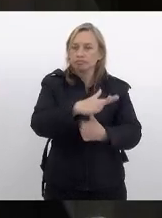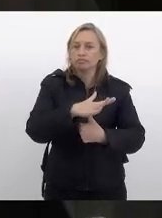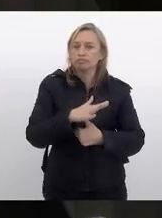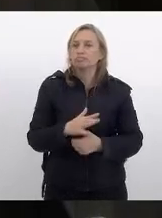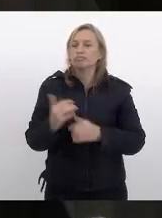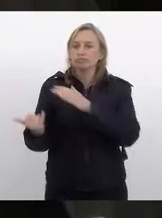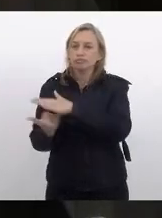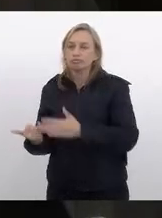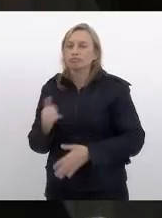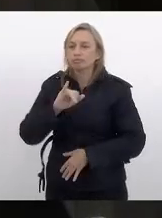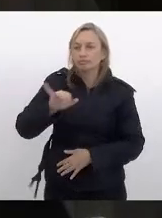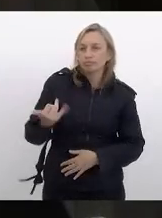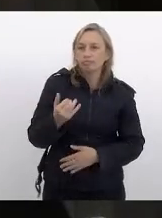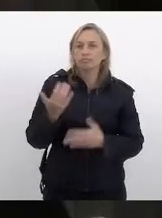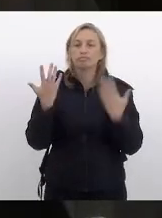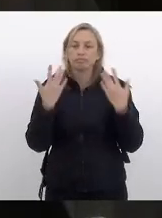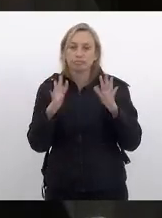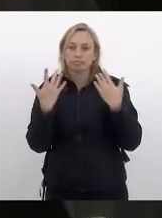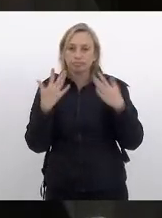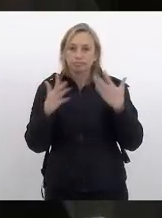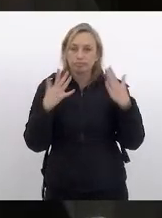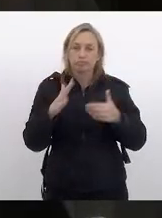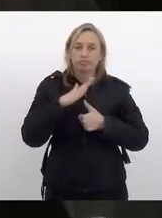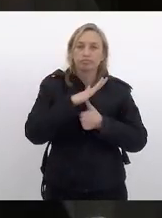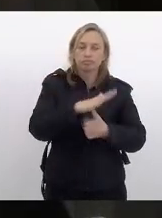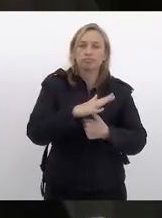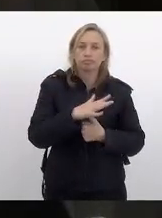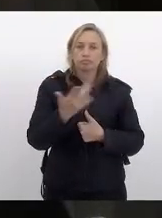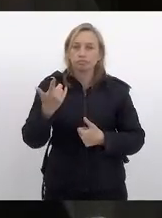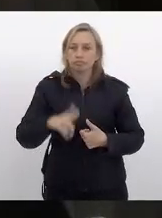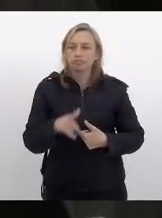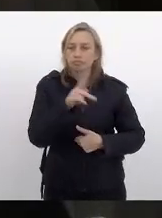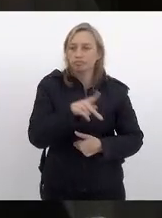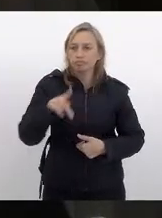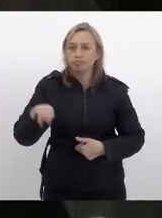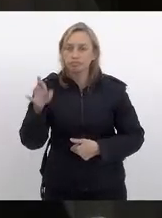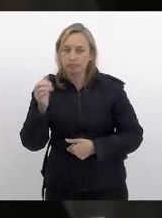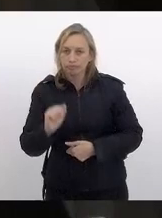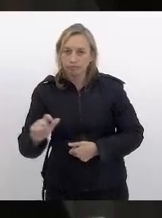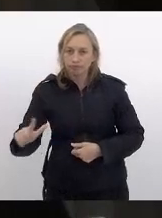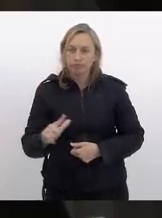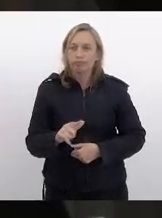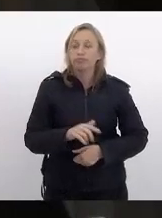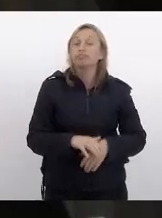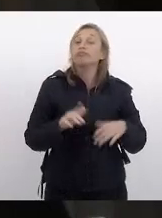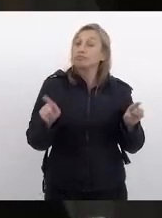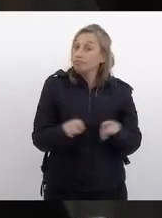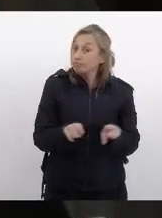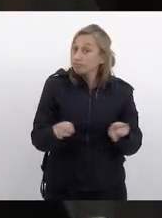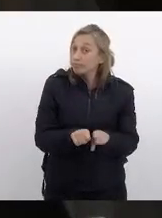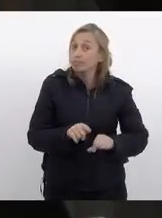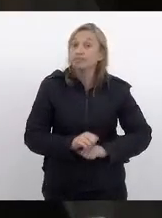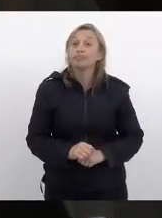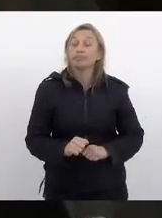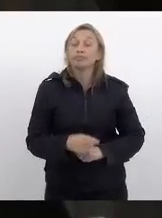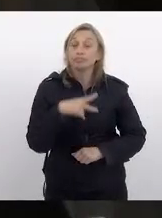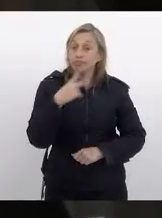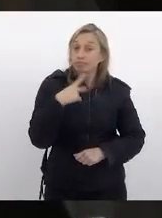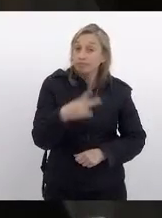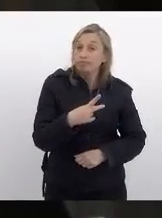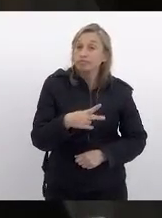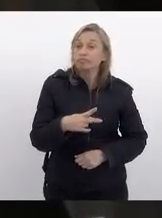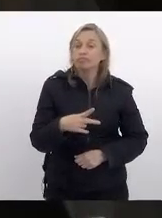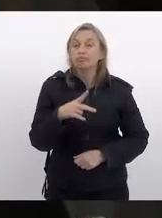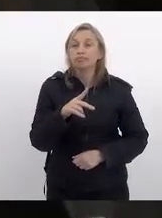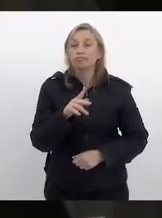naquele Instituto aproveito a ocasião para saudar o retorno eleito Professor Rafael Almada do IFRJ e ao mesmo tempo destacar